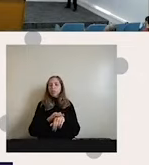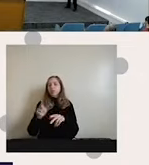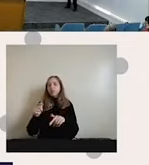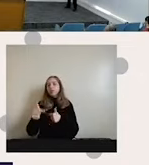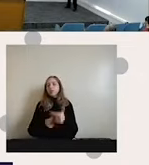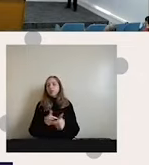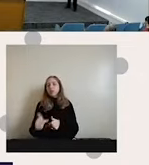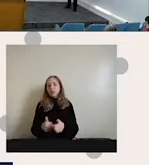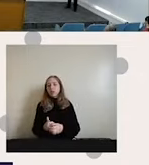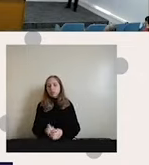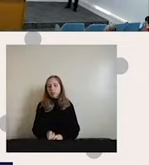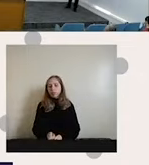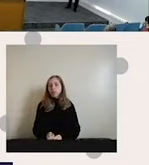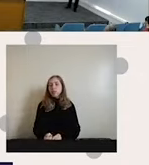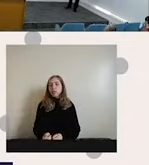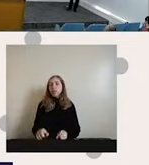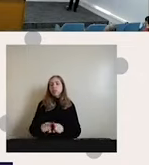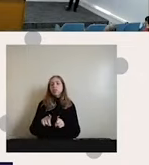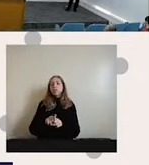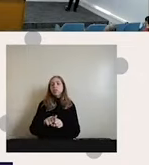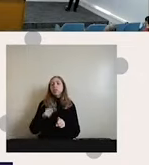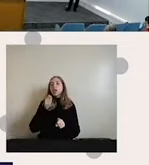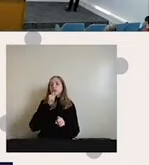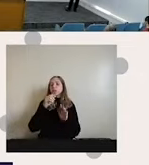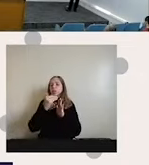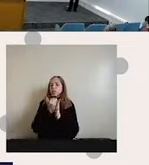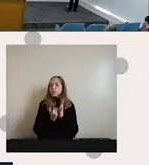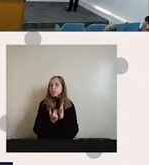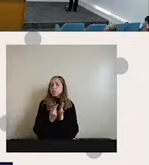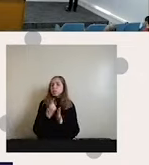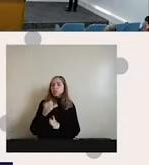ainda a lista de 99, porque foi, na verdade,